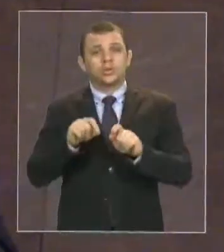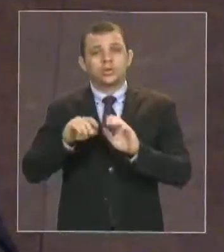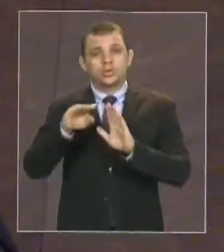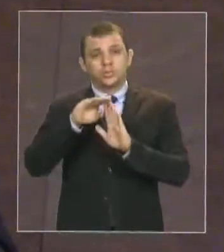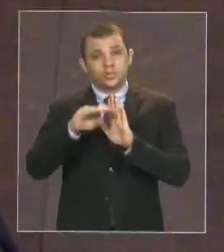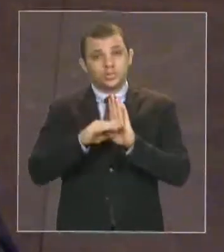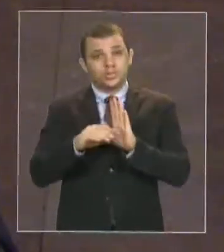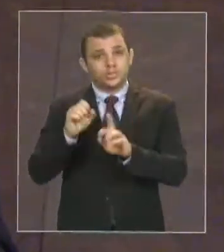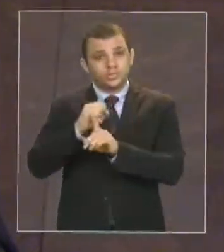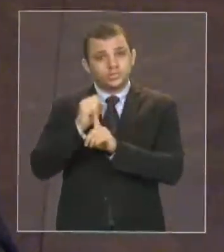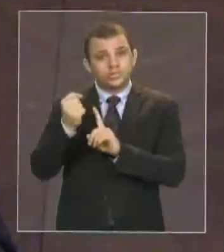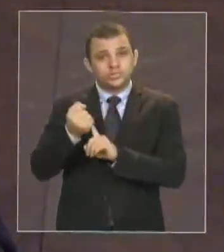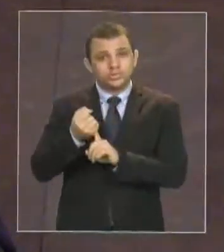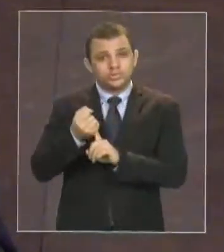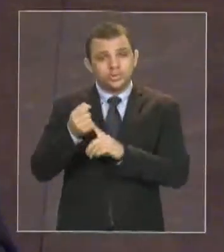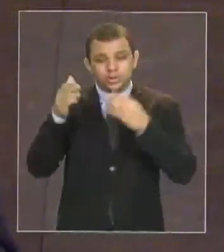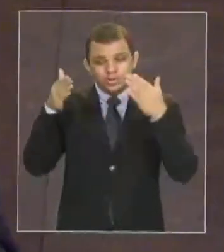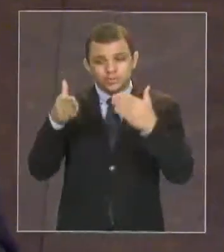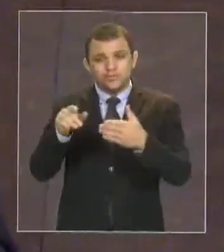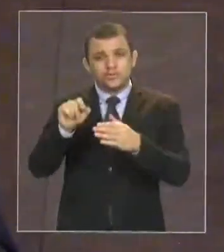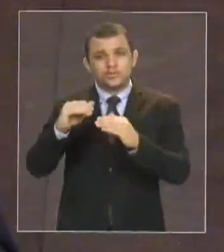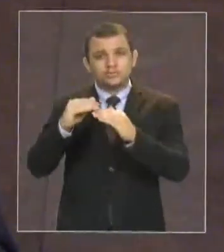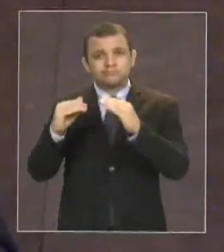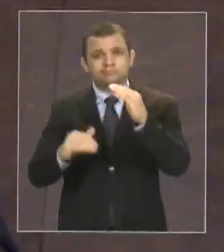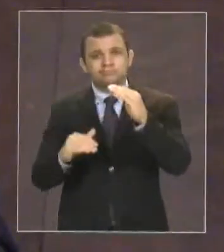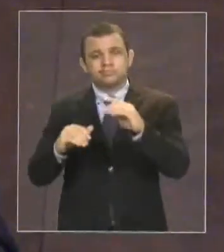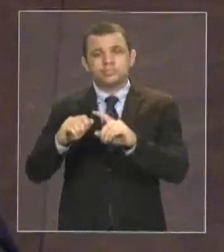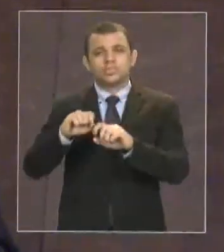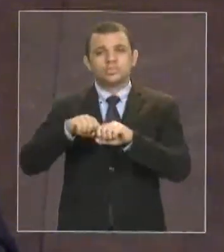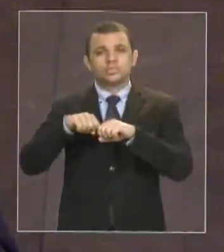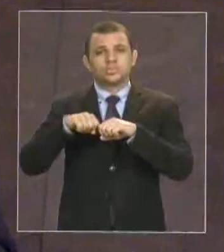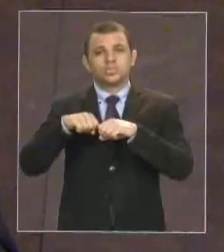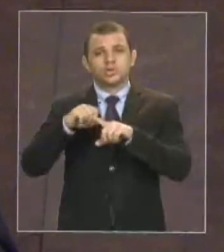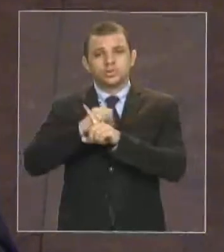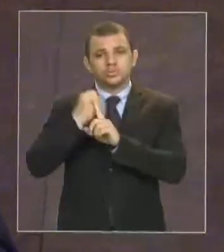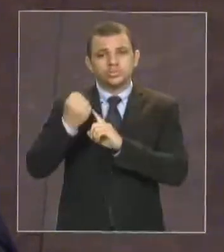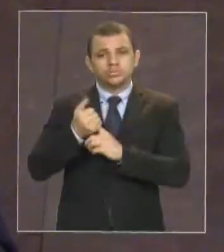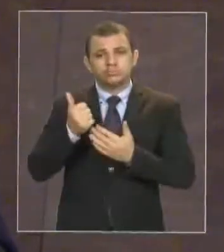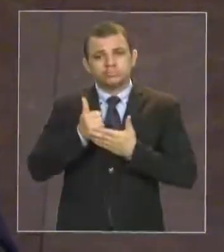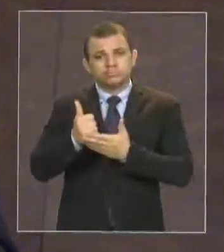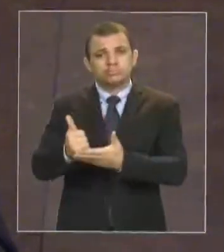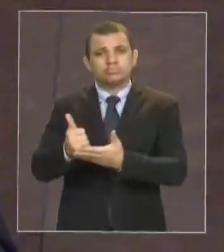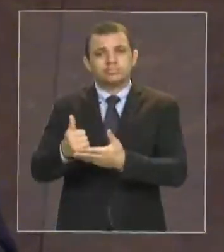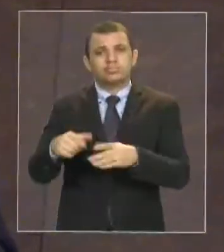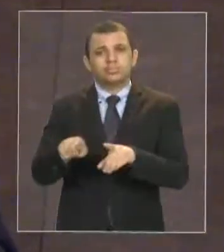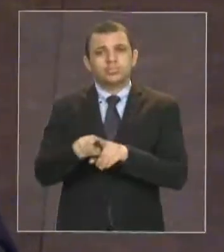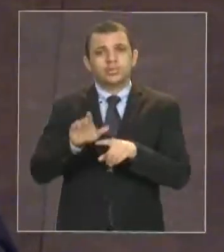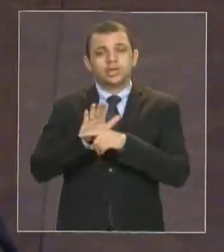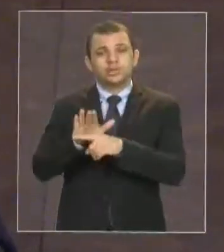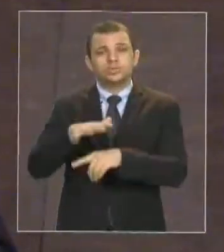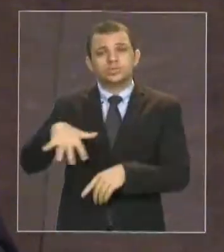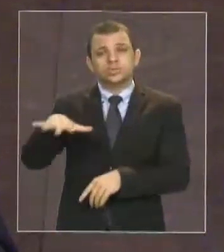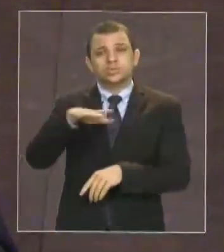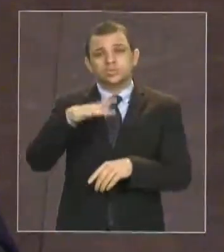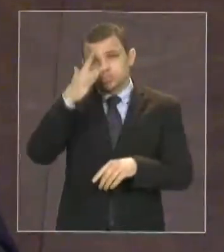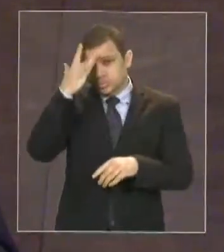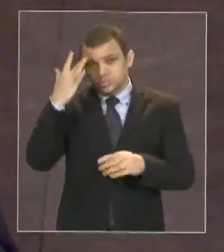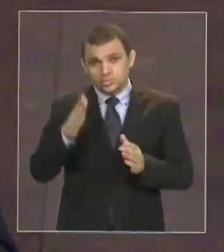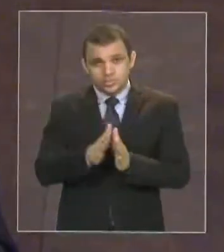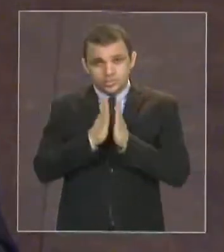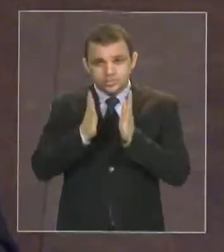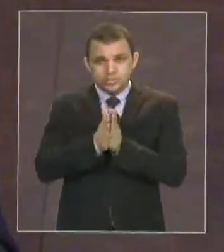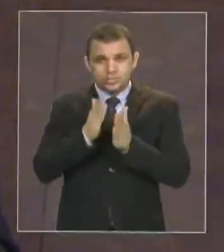desigualdade social, que vem trazer para essa comunidade pobre avanços dignos, é isso que